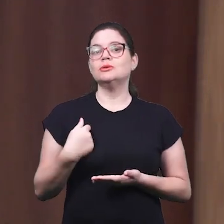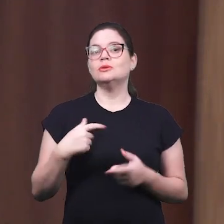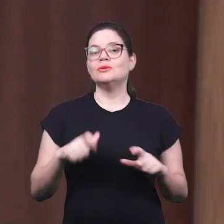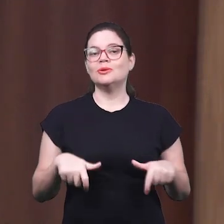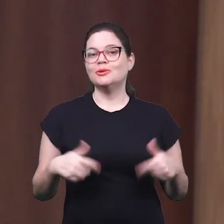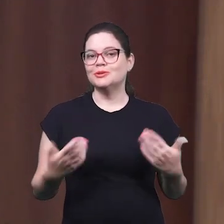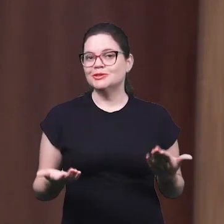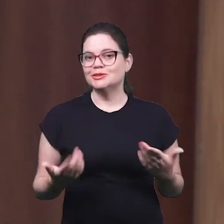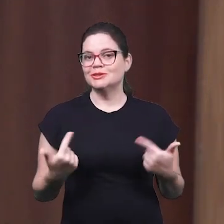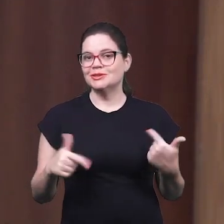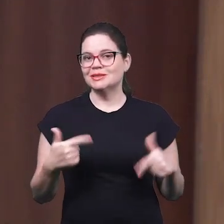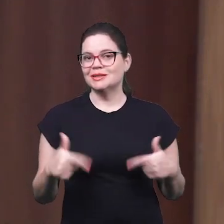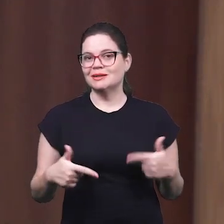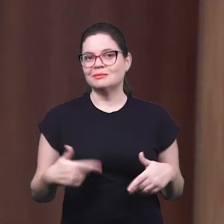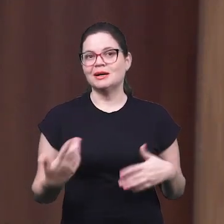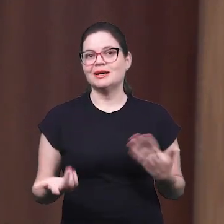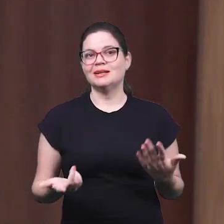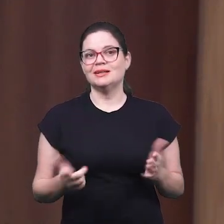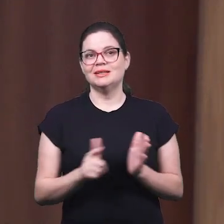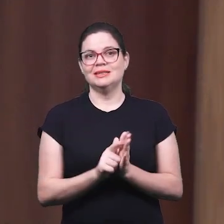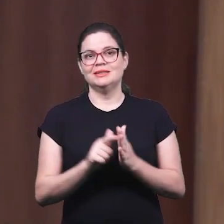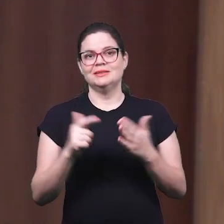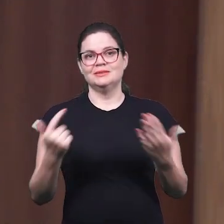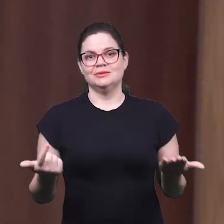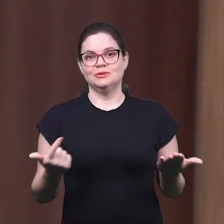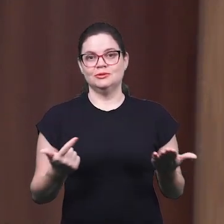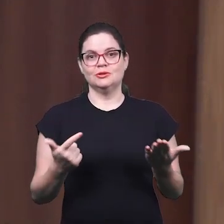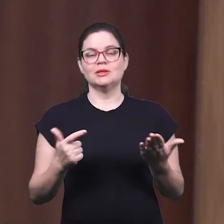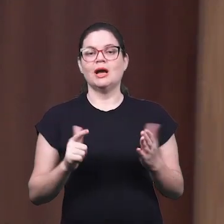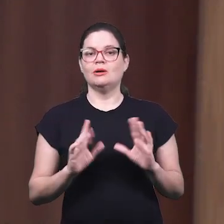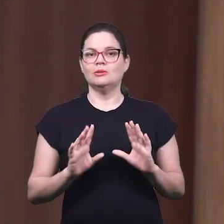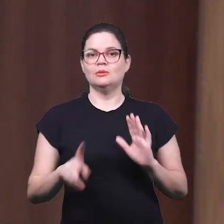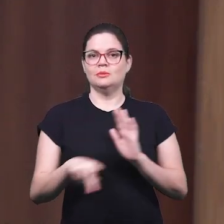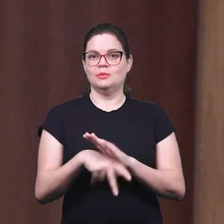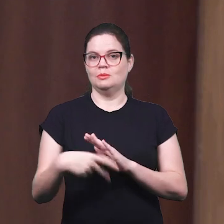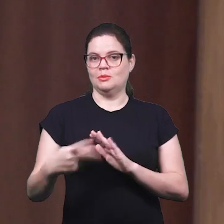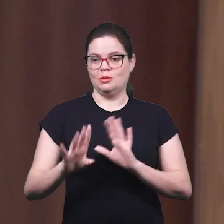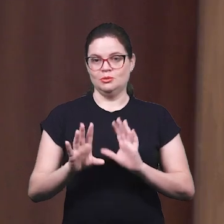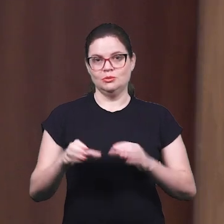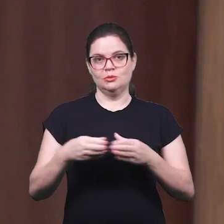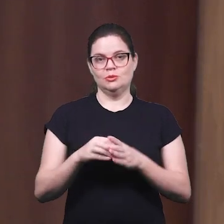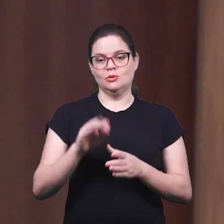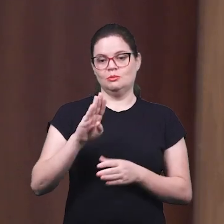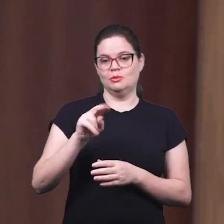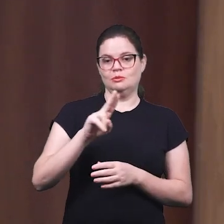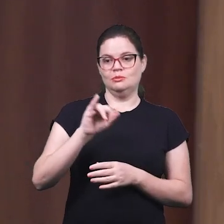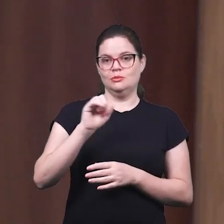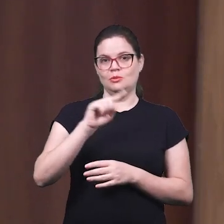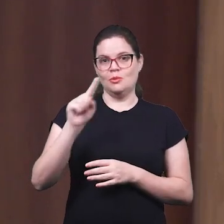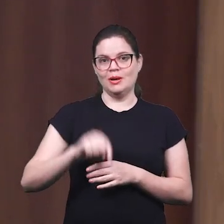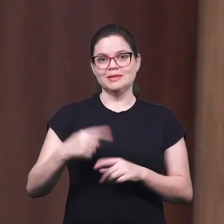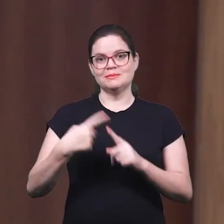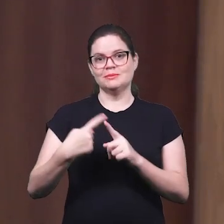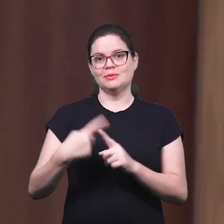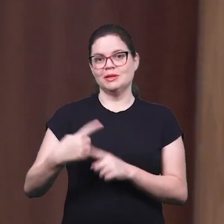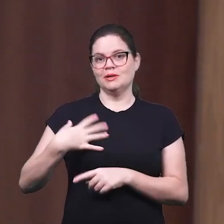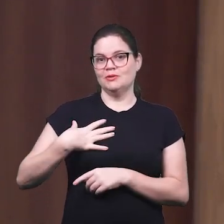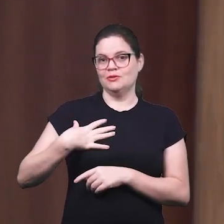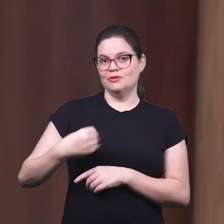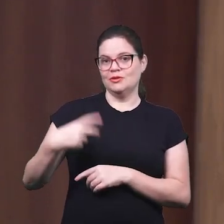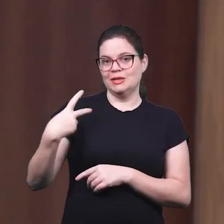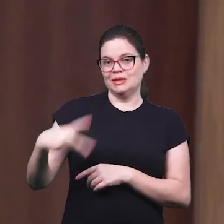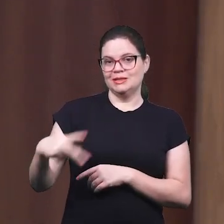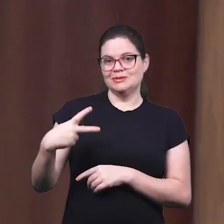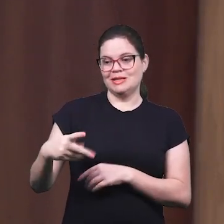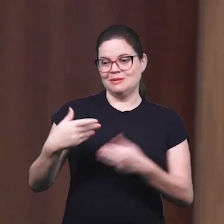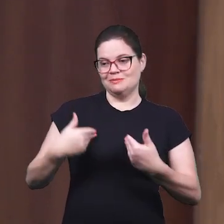Eu estou no jornal da família do Grupo Boaz, a convite do filho dele, América Boaz Filho, o